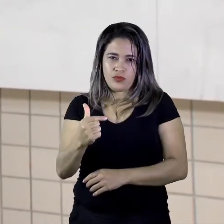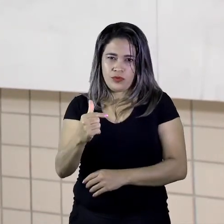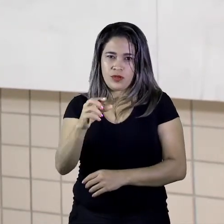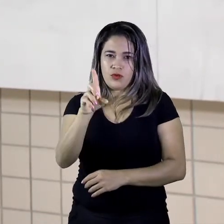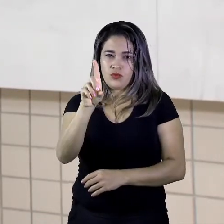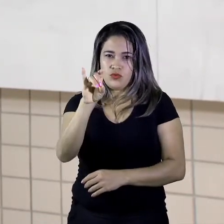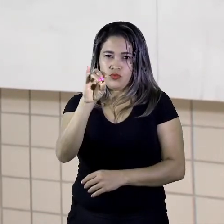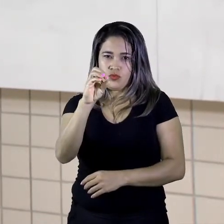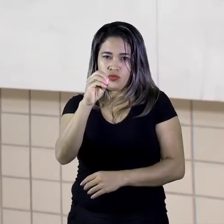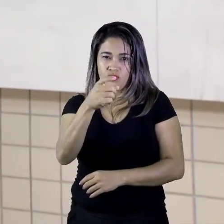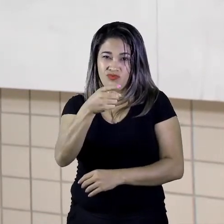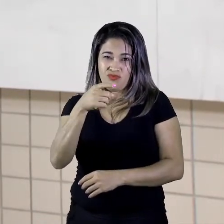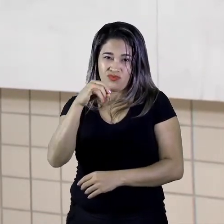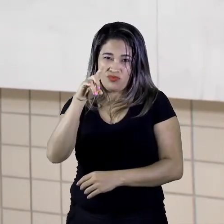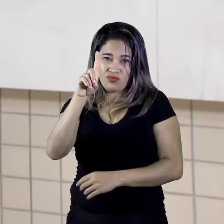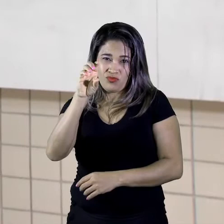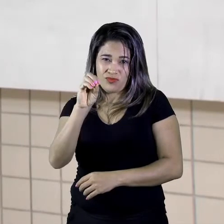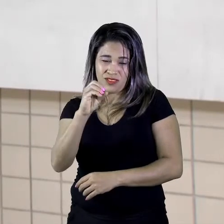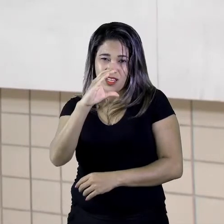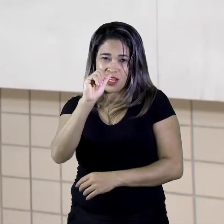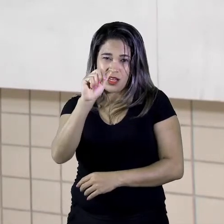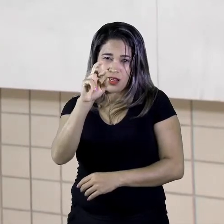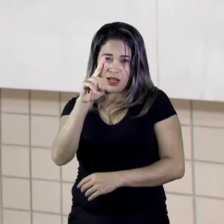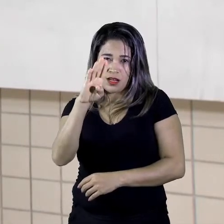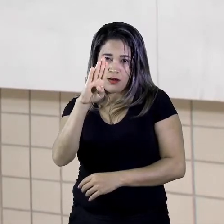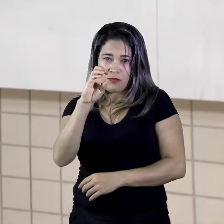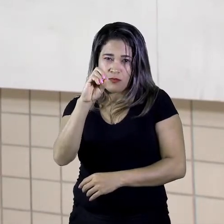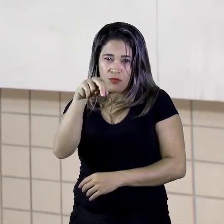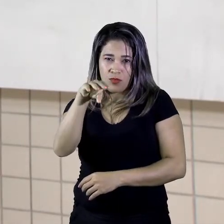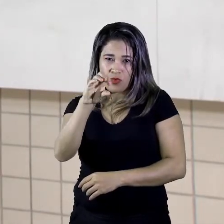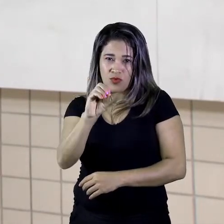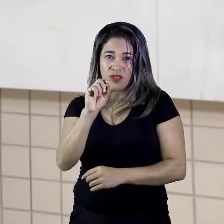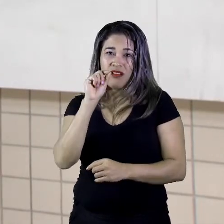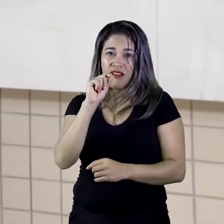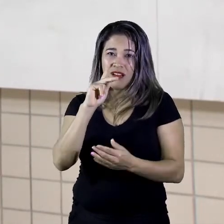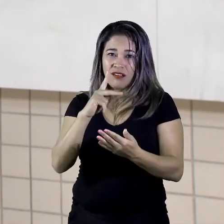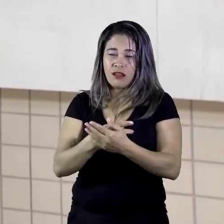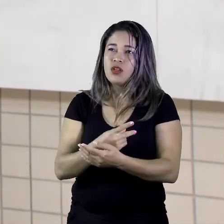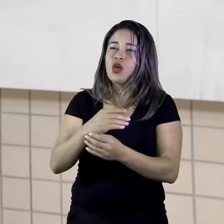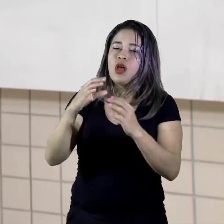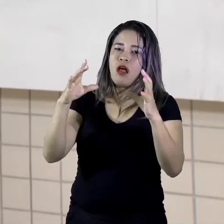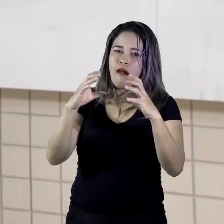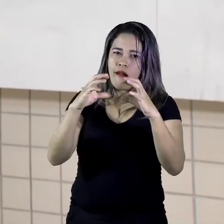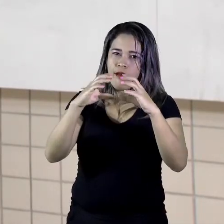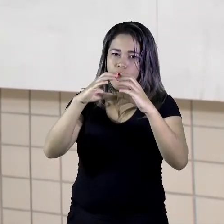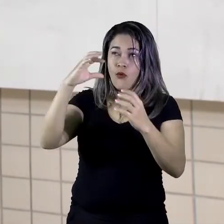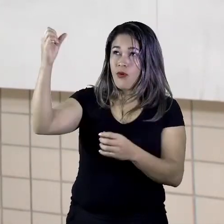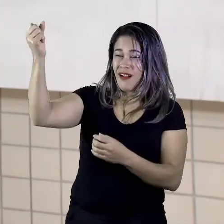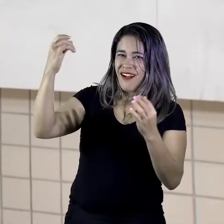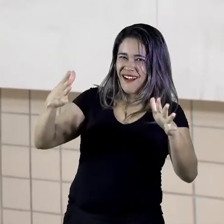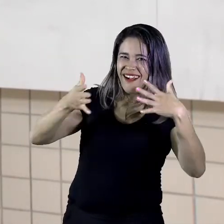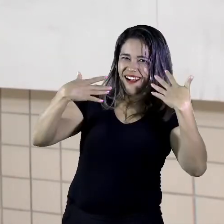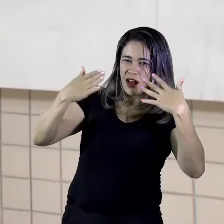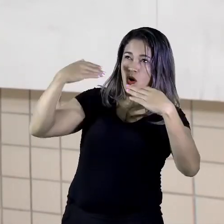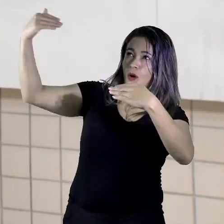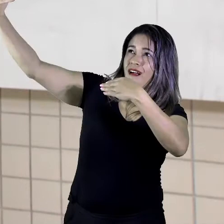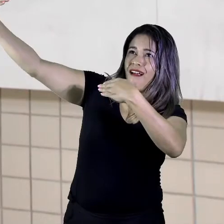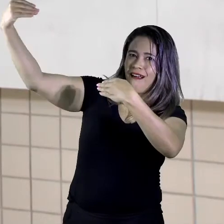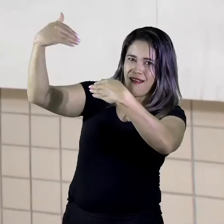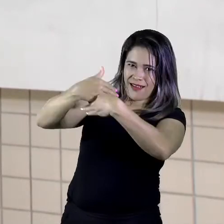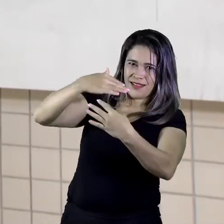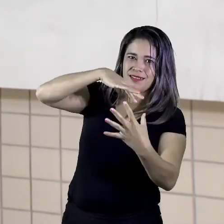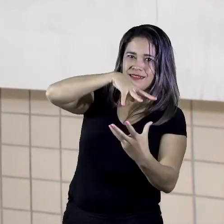carbono, e esse gás na atmosfera faz com que o calor entre na Terra, na atmosfera, e ele não saia, ele